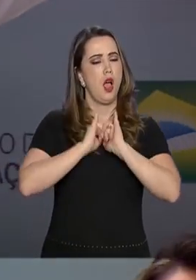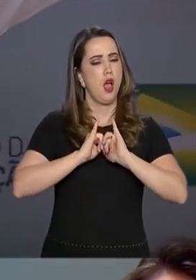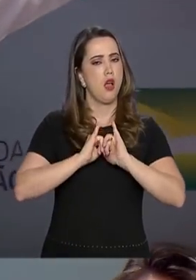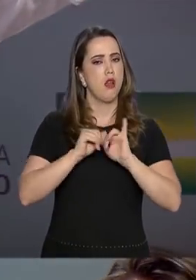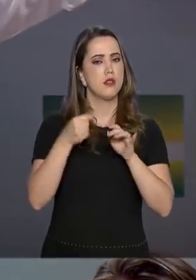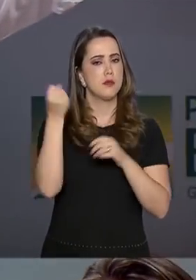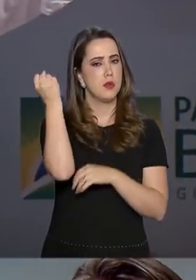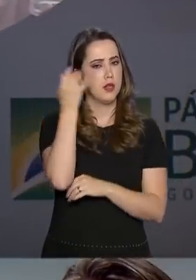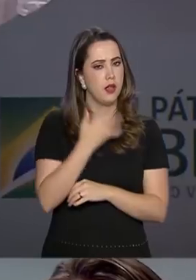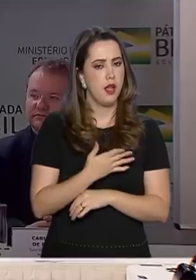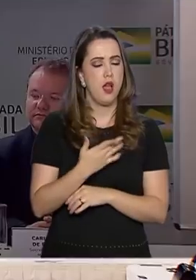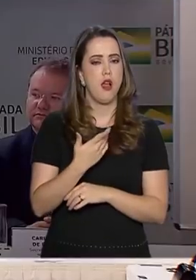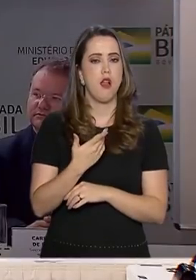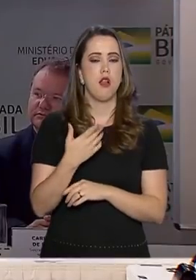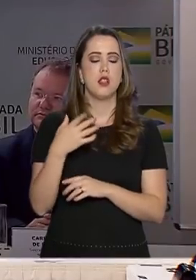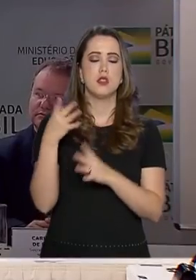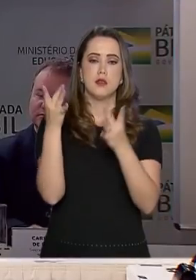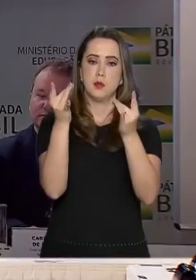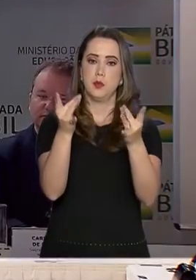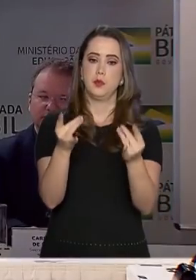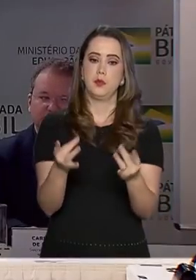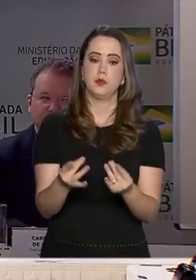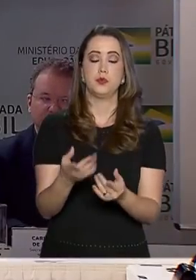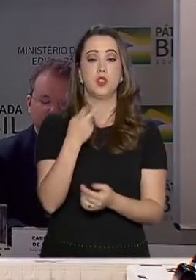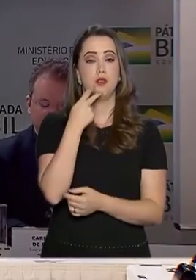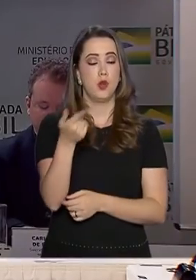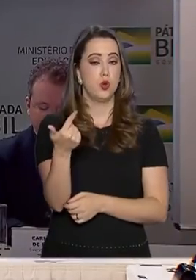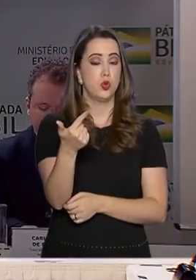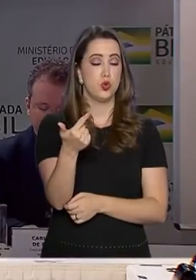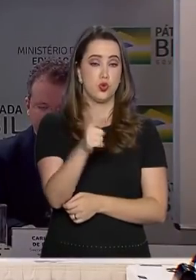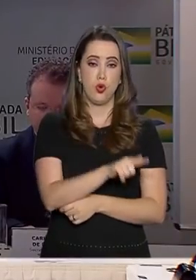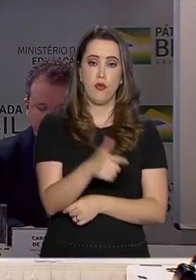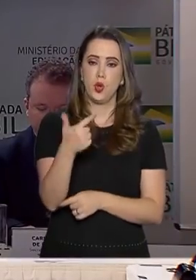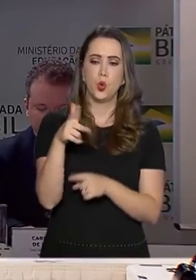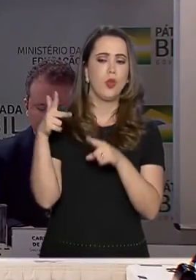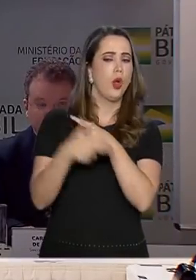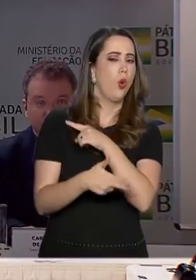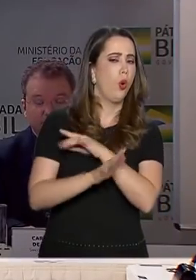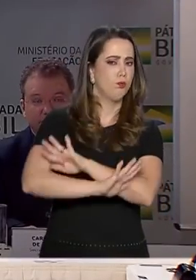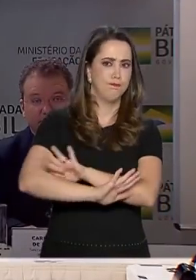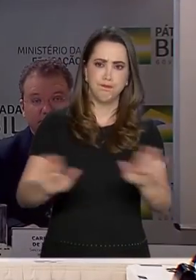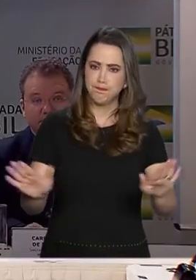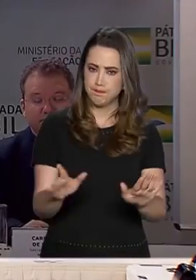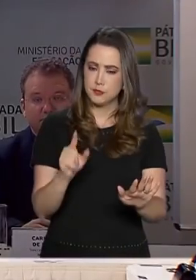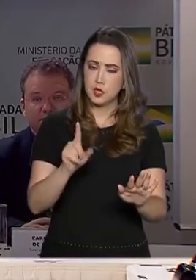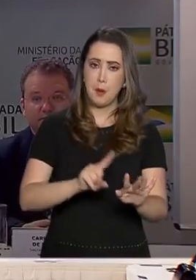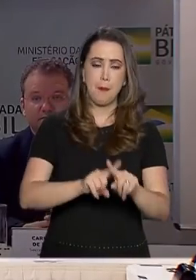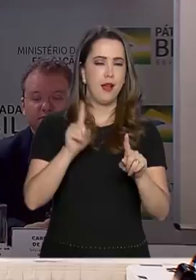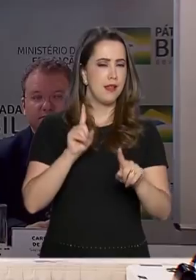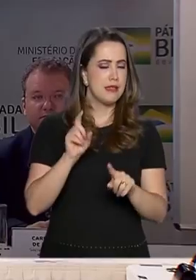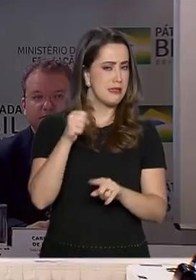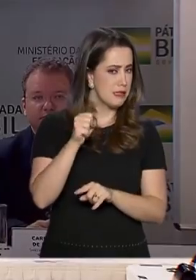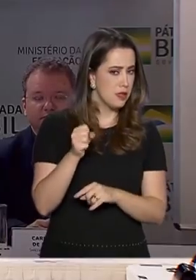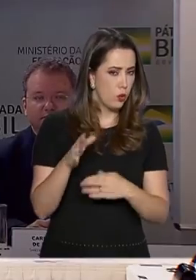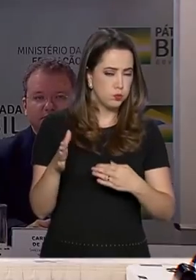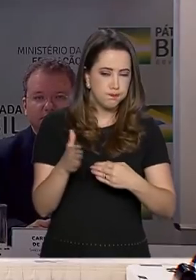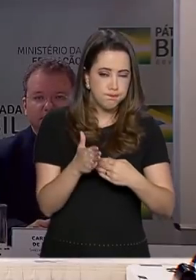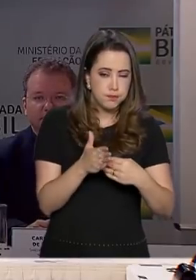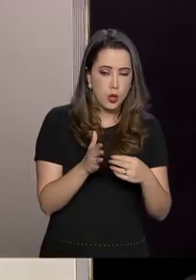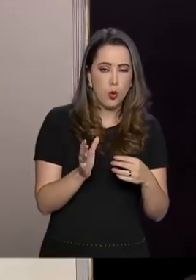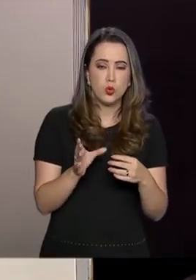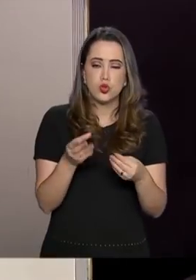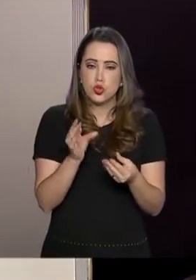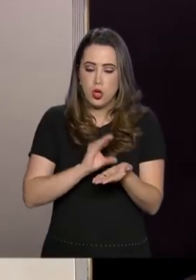interpretados pela imprensa. Mais uma vez, negou que haja cortes em verbas para educação e sim um contingenciamento dos